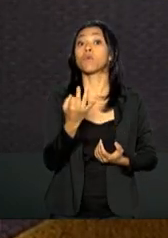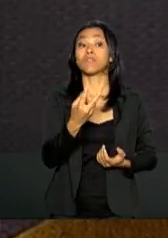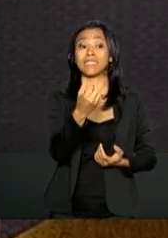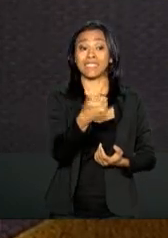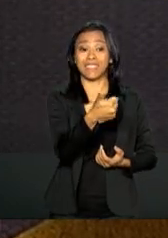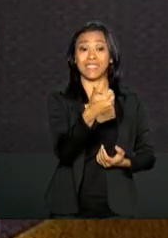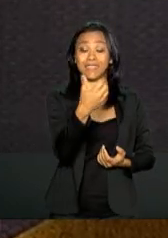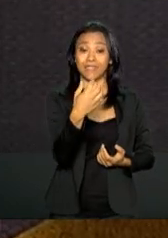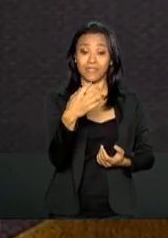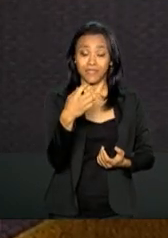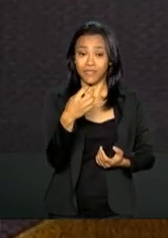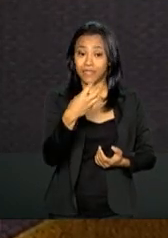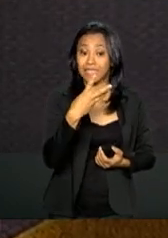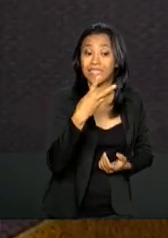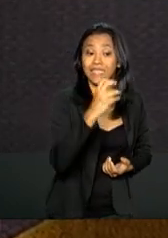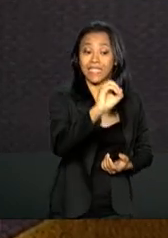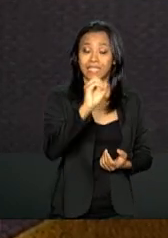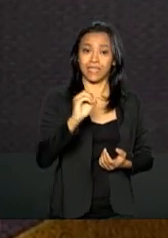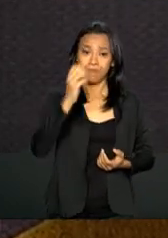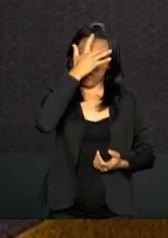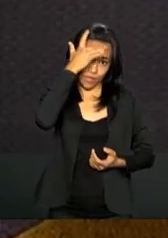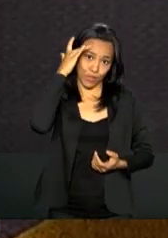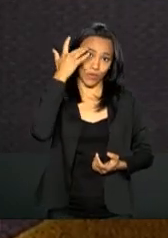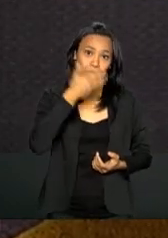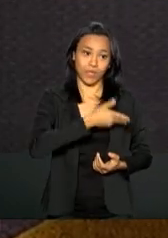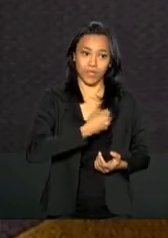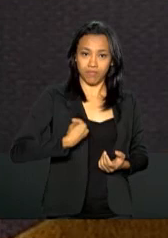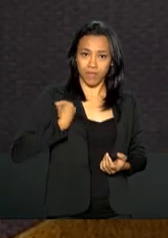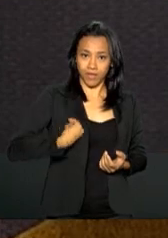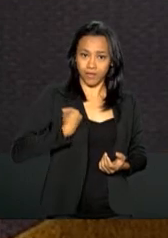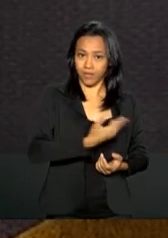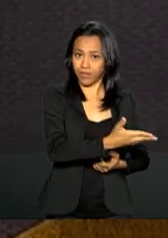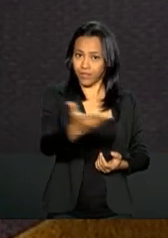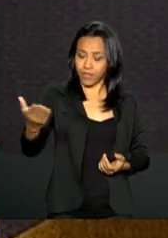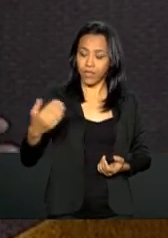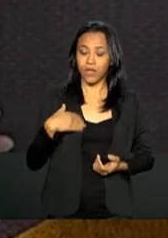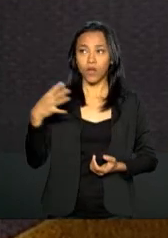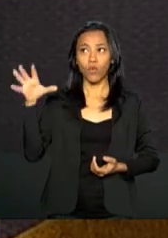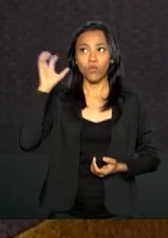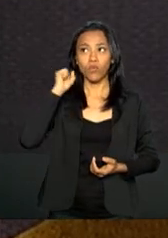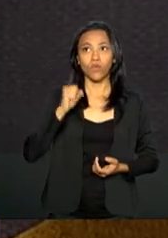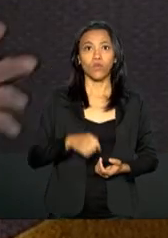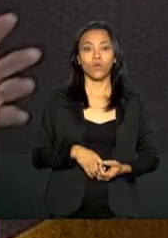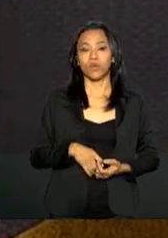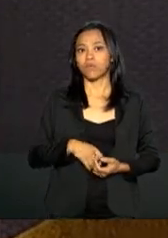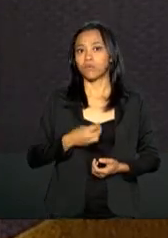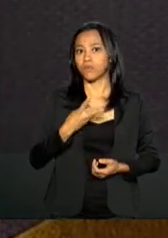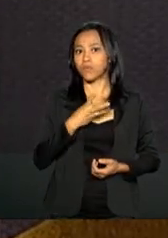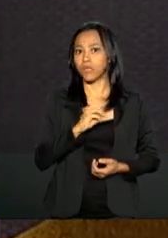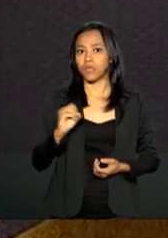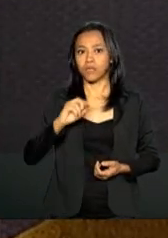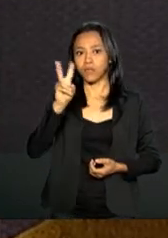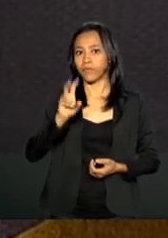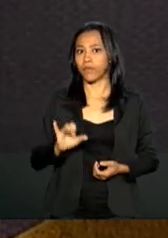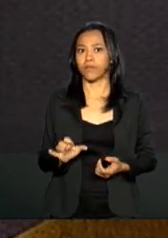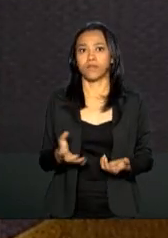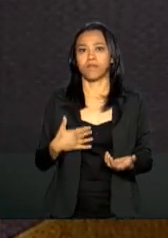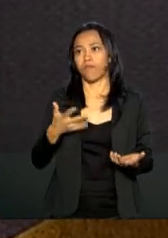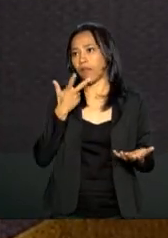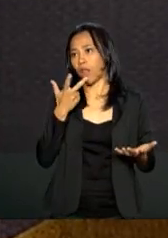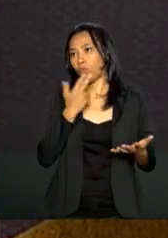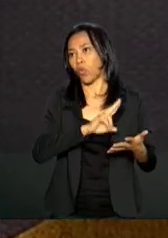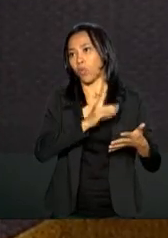também ouviu 300 vezes o nome das mesmas autoridades porque eu tomo a liberdade de